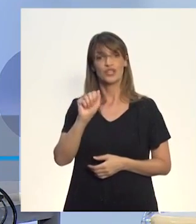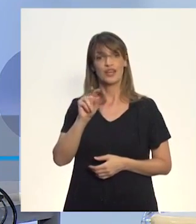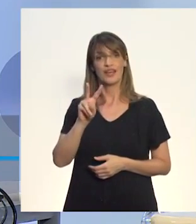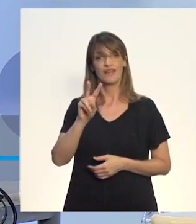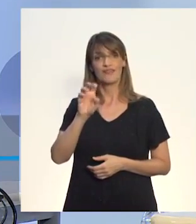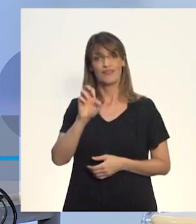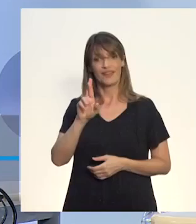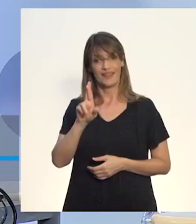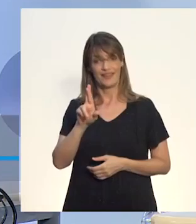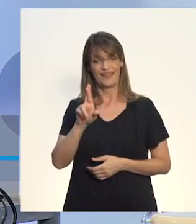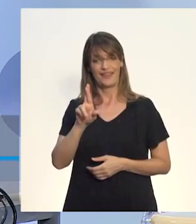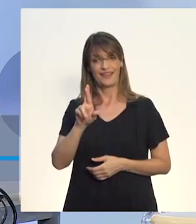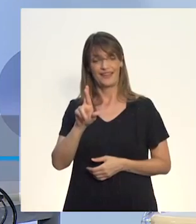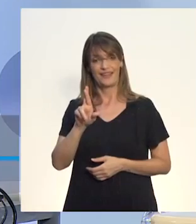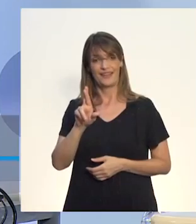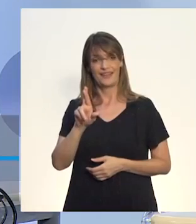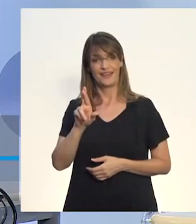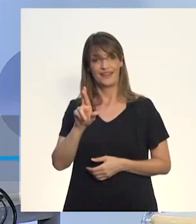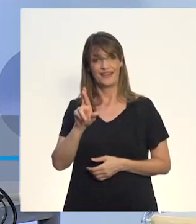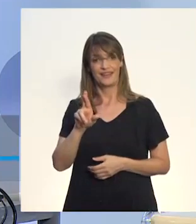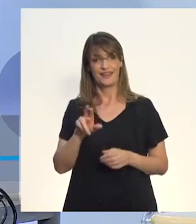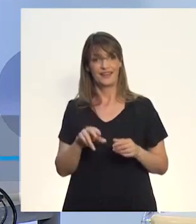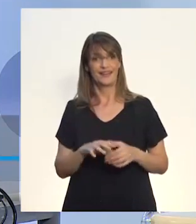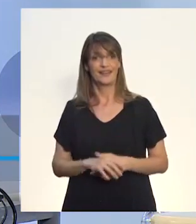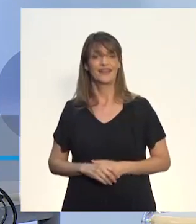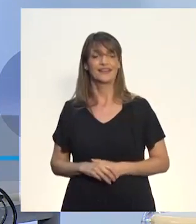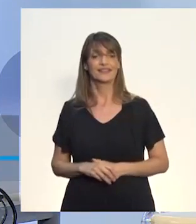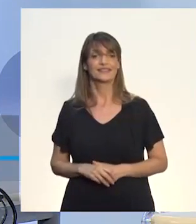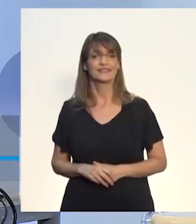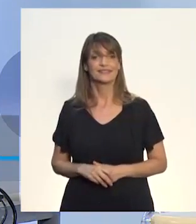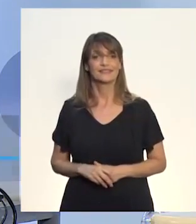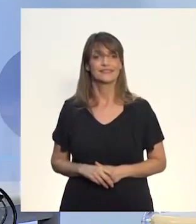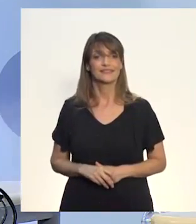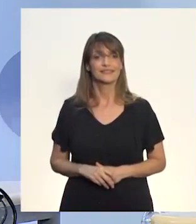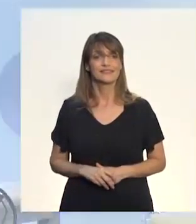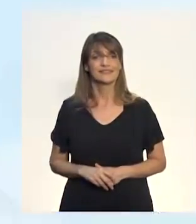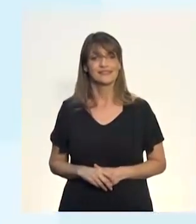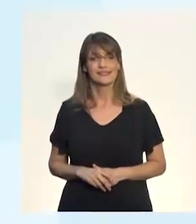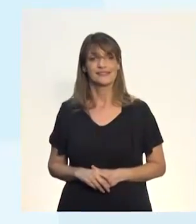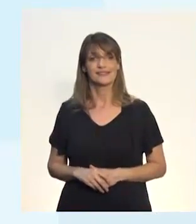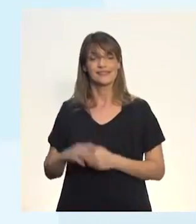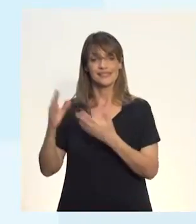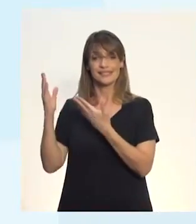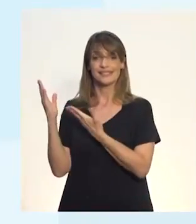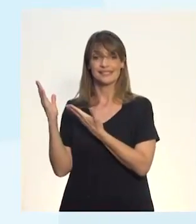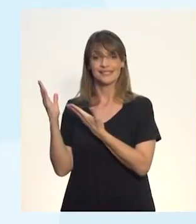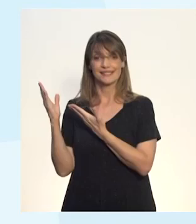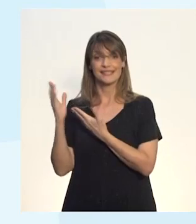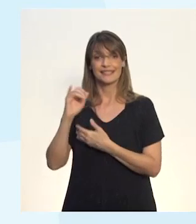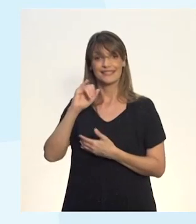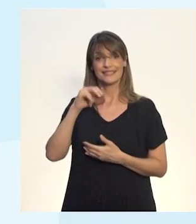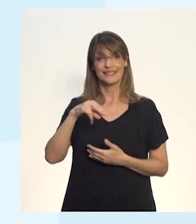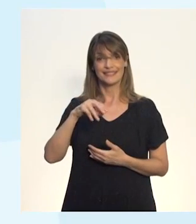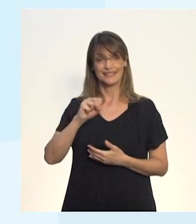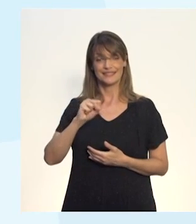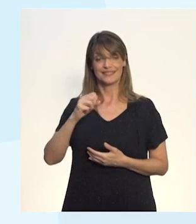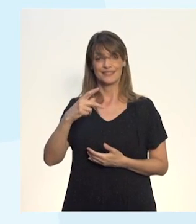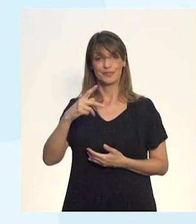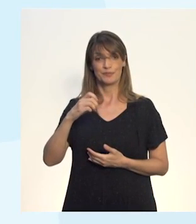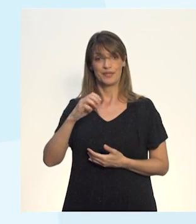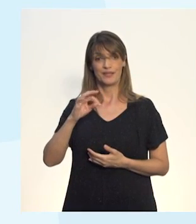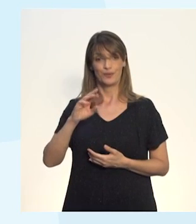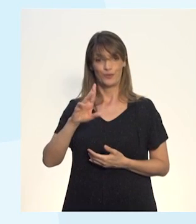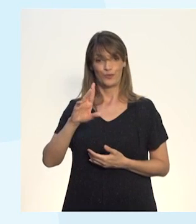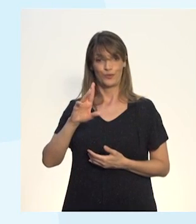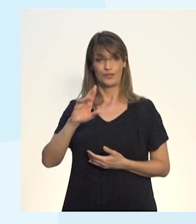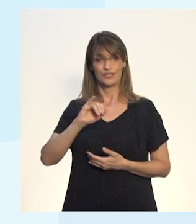Javert, ele... Está aí na tela para vocês. Esse é o inspetor Javert, né? Também retratado pelo